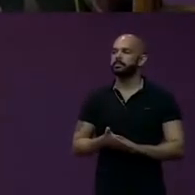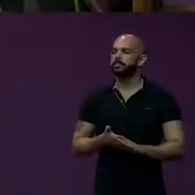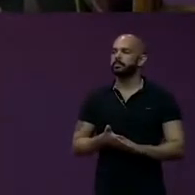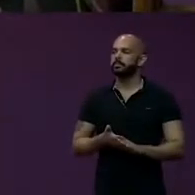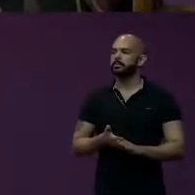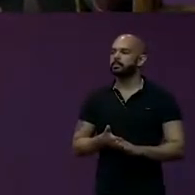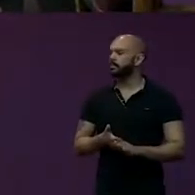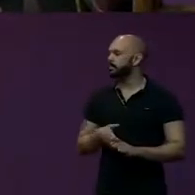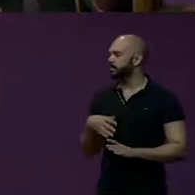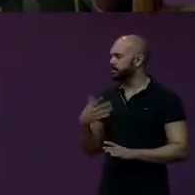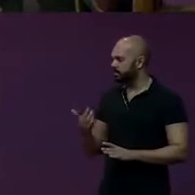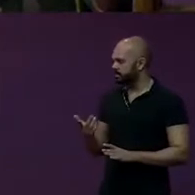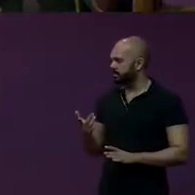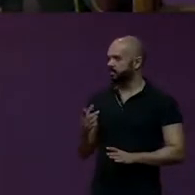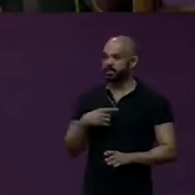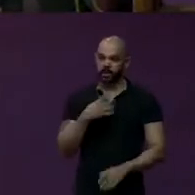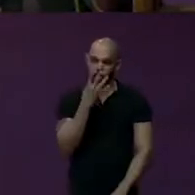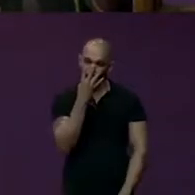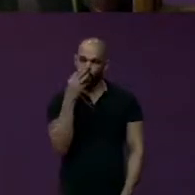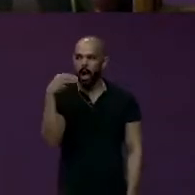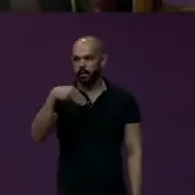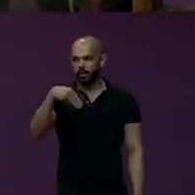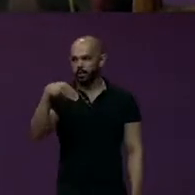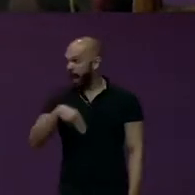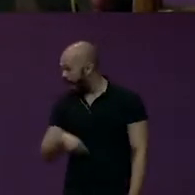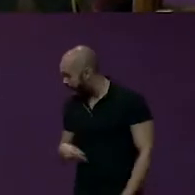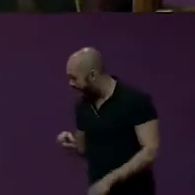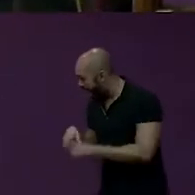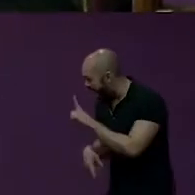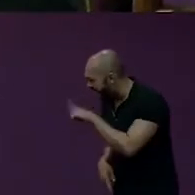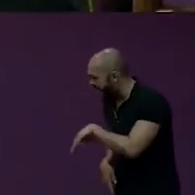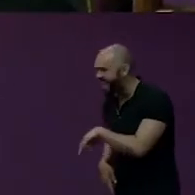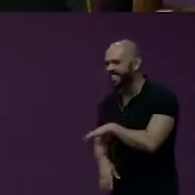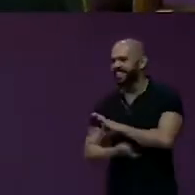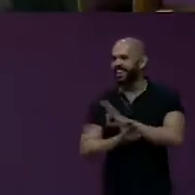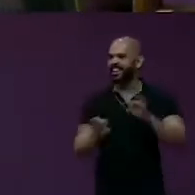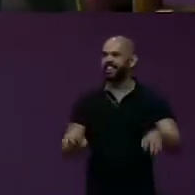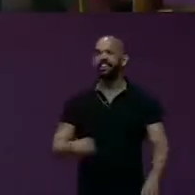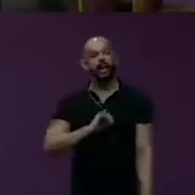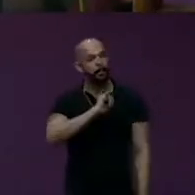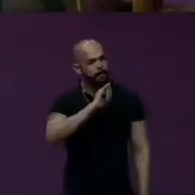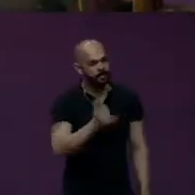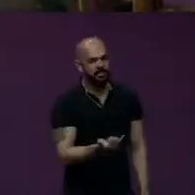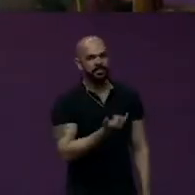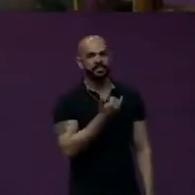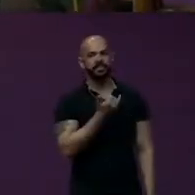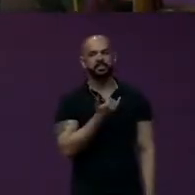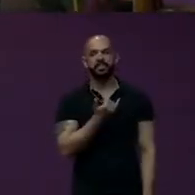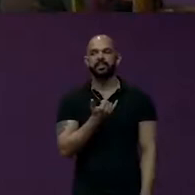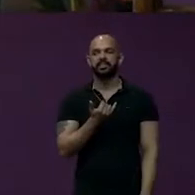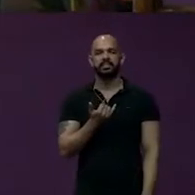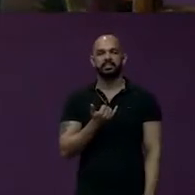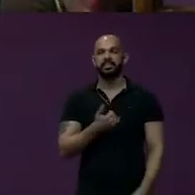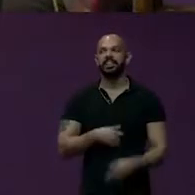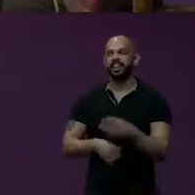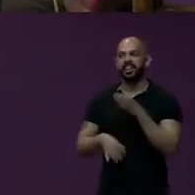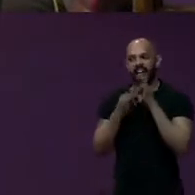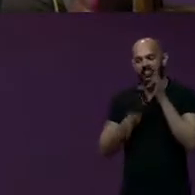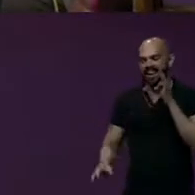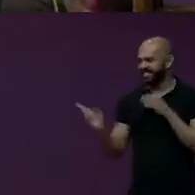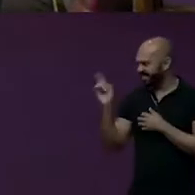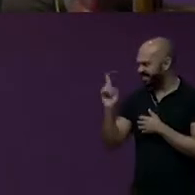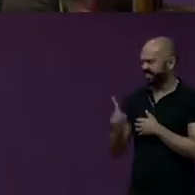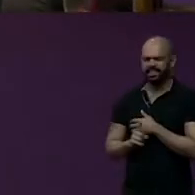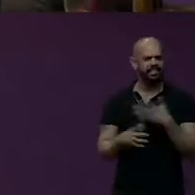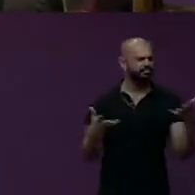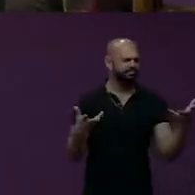Pasme, nós ainda temos 4 minutos. Ah, é? É. Aí eu queria aproveitar... Então não estou falando tanto assim.